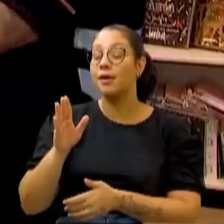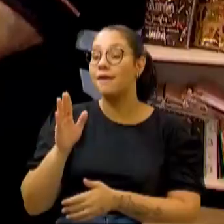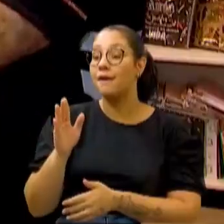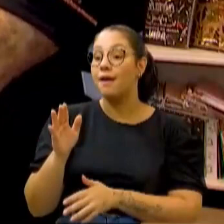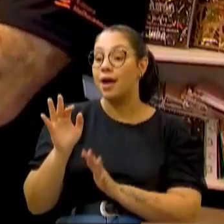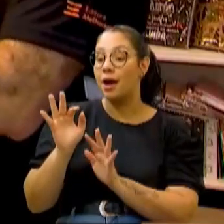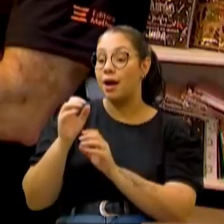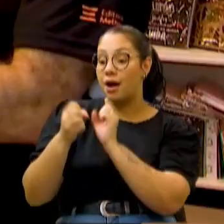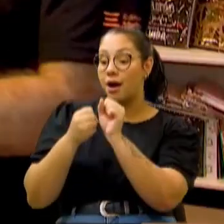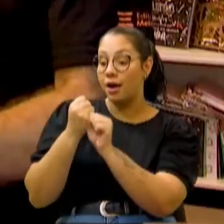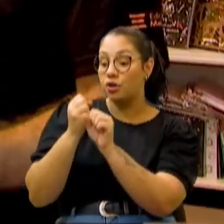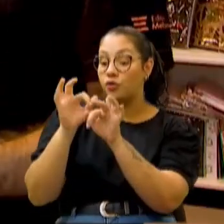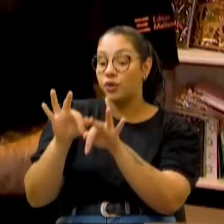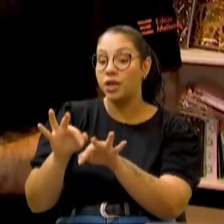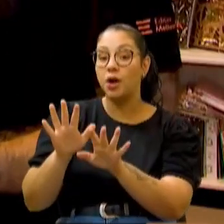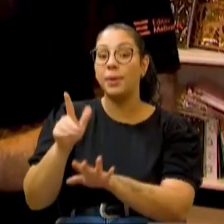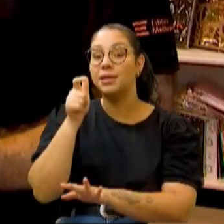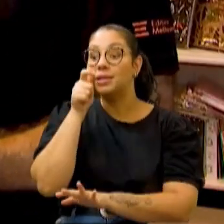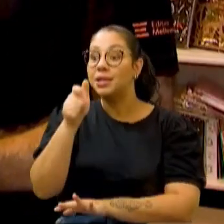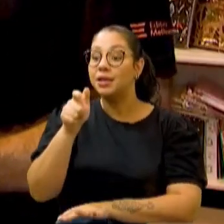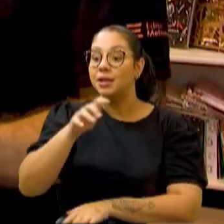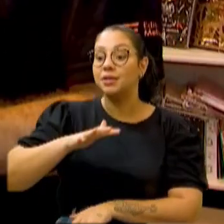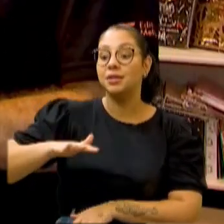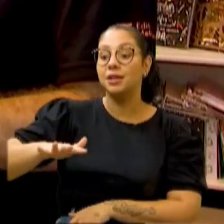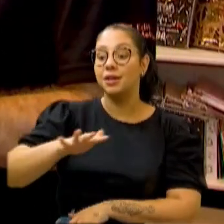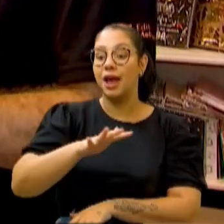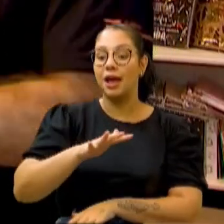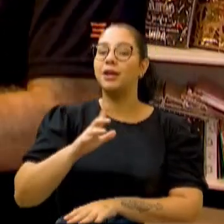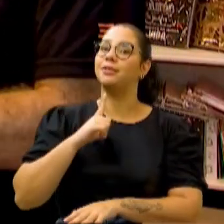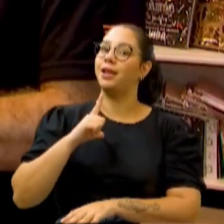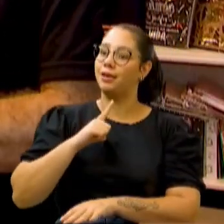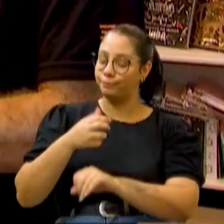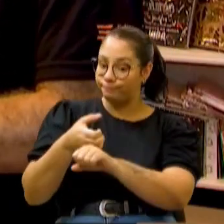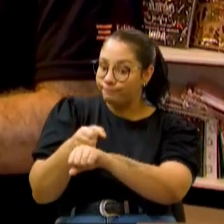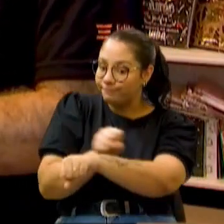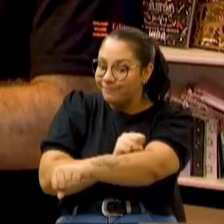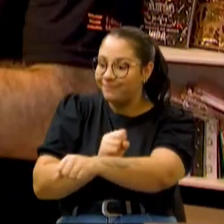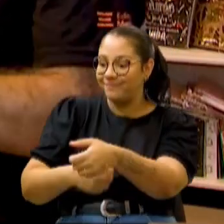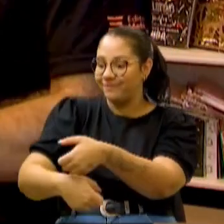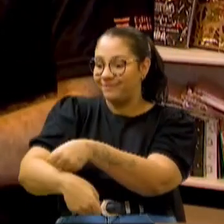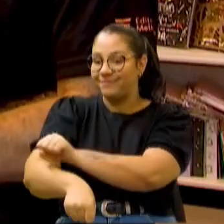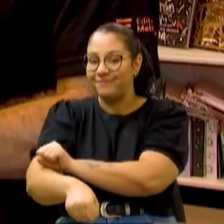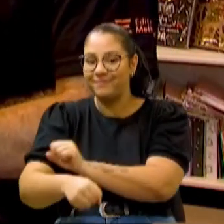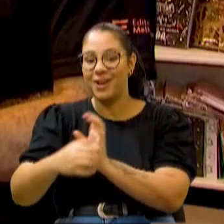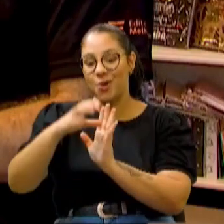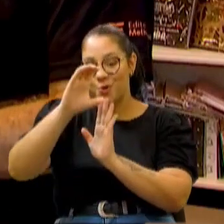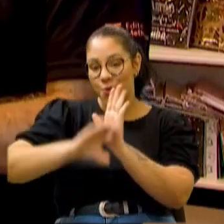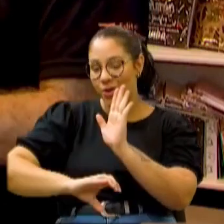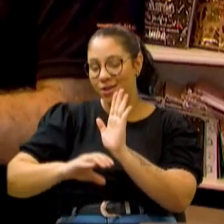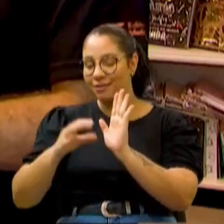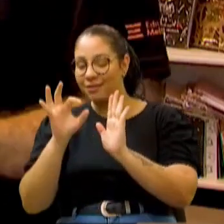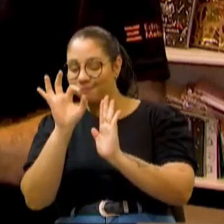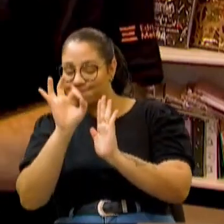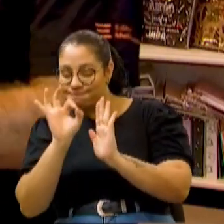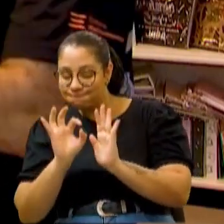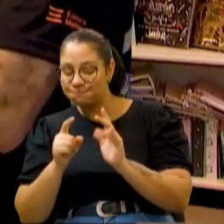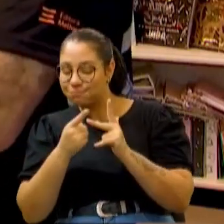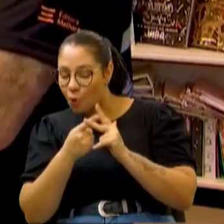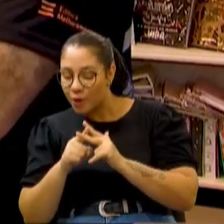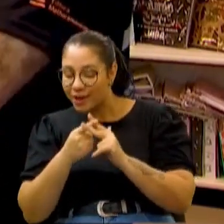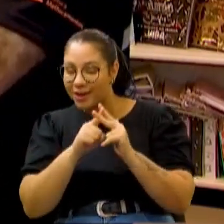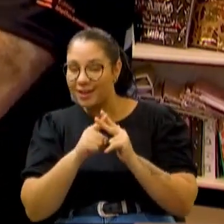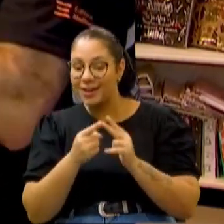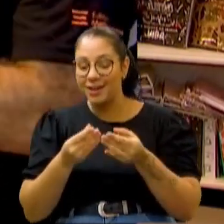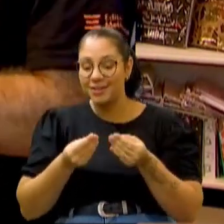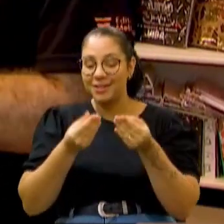estando próximo ao final do ano, quem tem interesse de entrar na área, arregaça as mangas, prepara o currículo e vai embora.